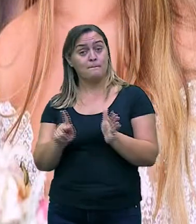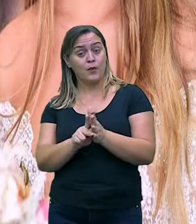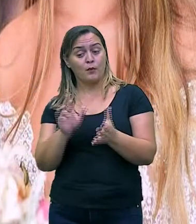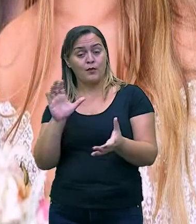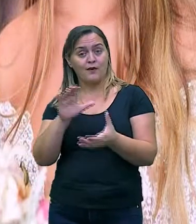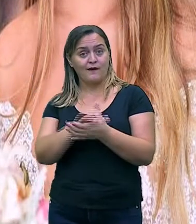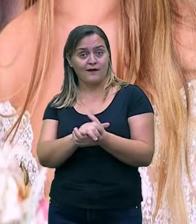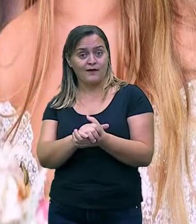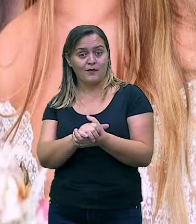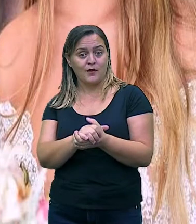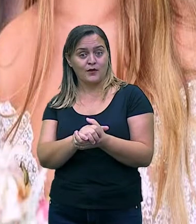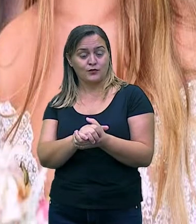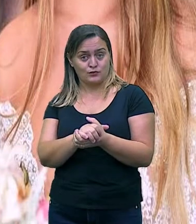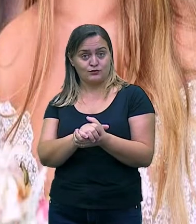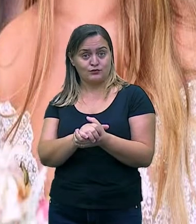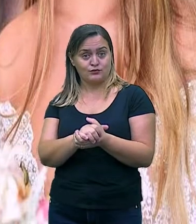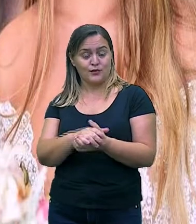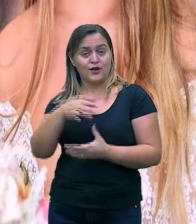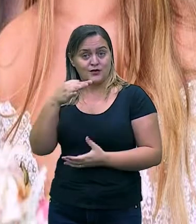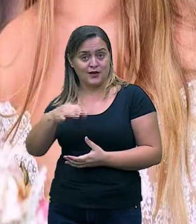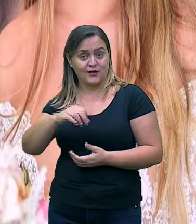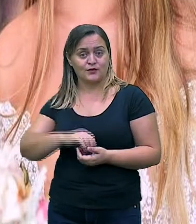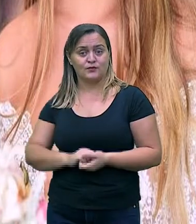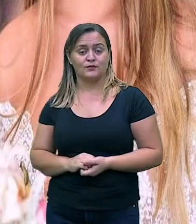ao centro, casamento indígena.